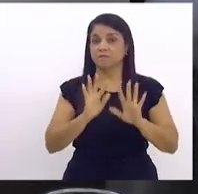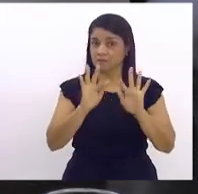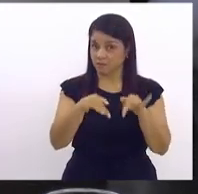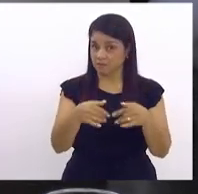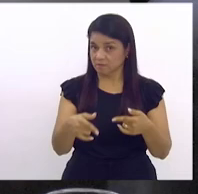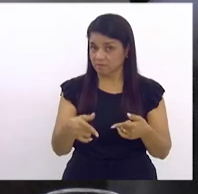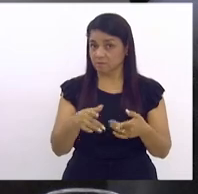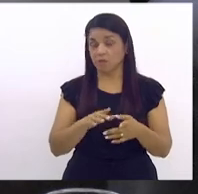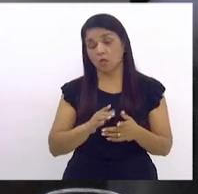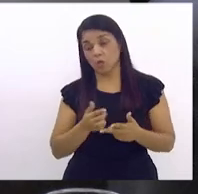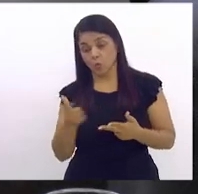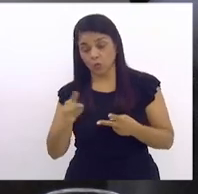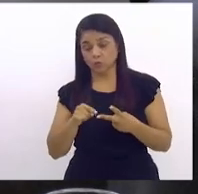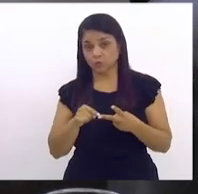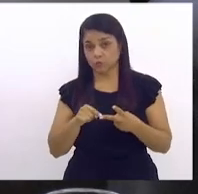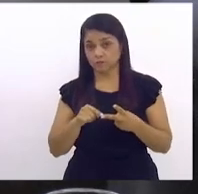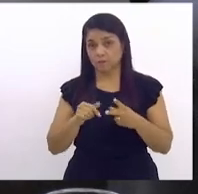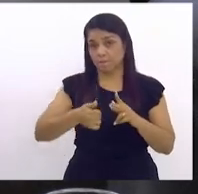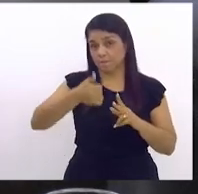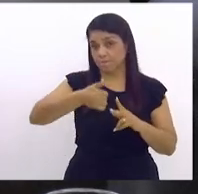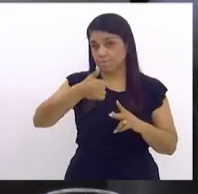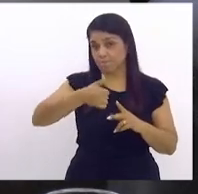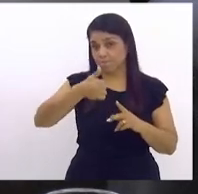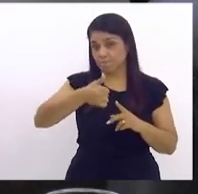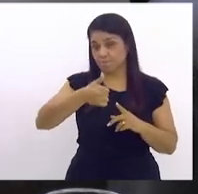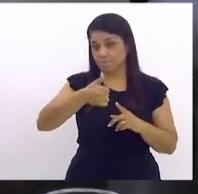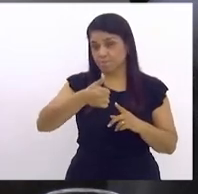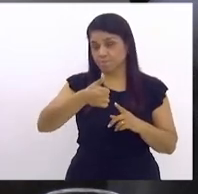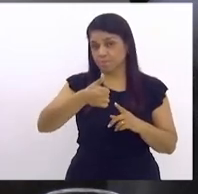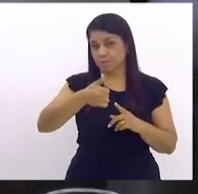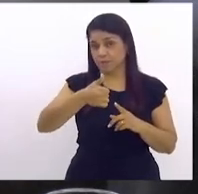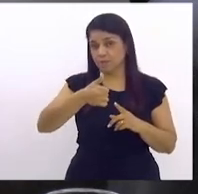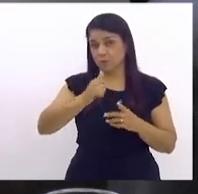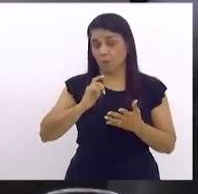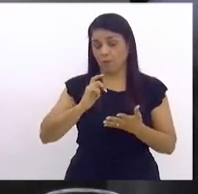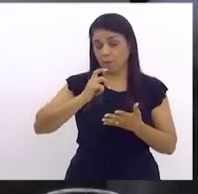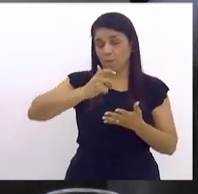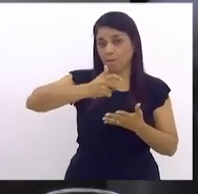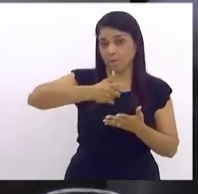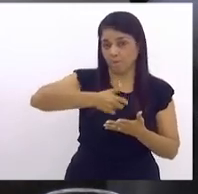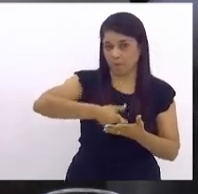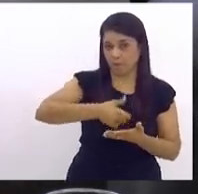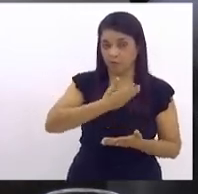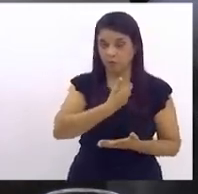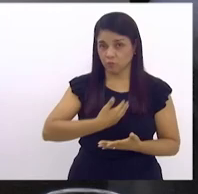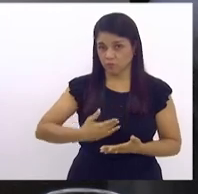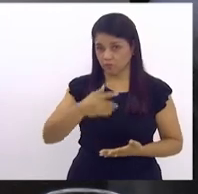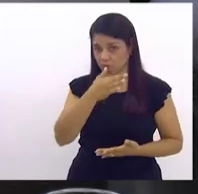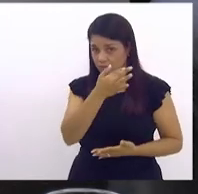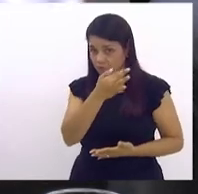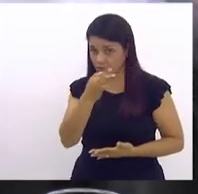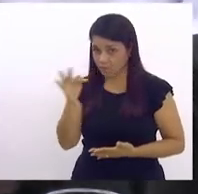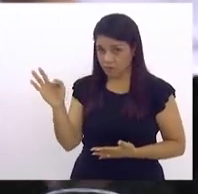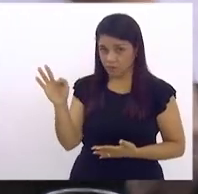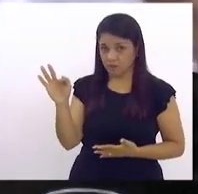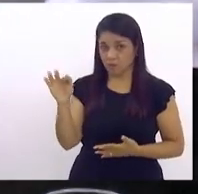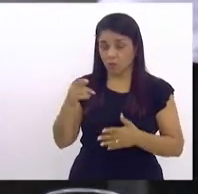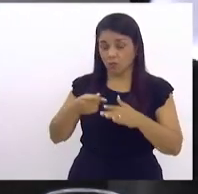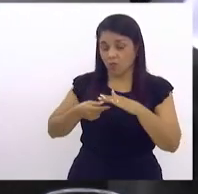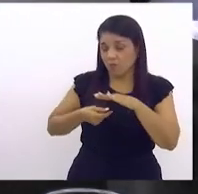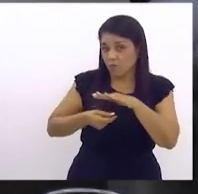ser a partir da primeira, do primeiro pagamento do governo federal, através do